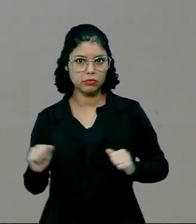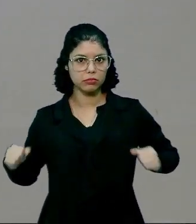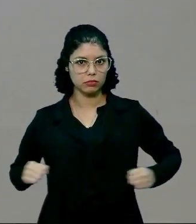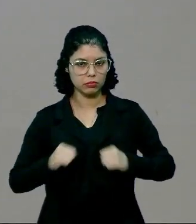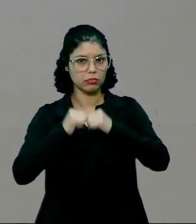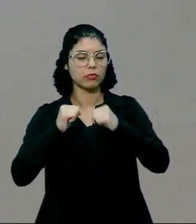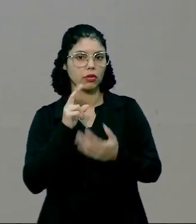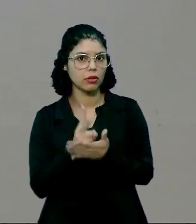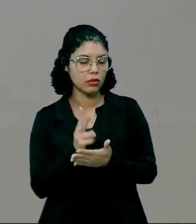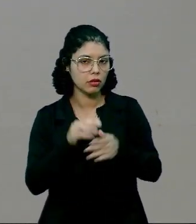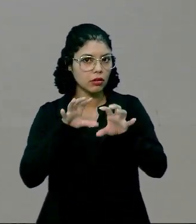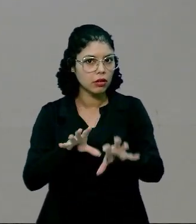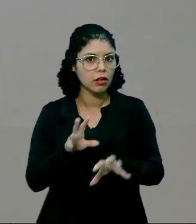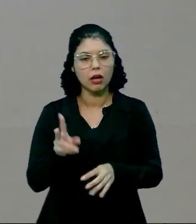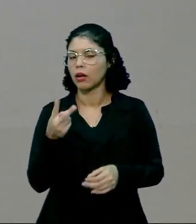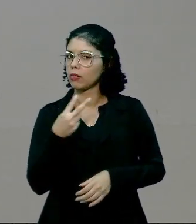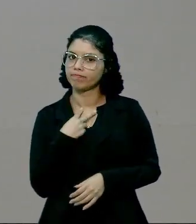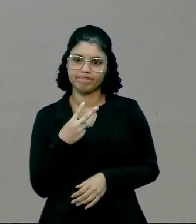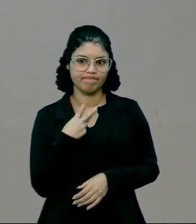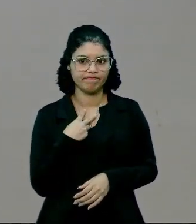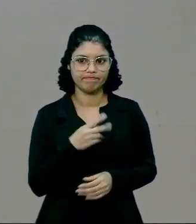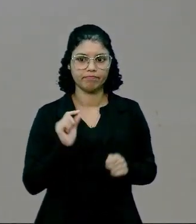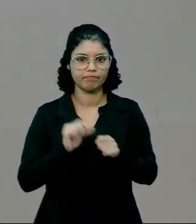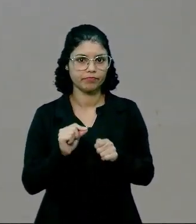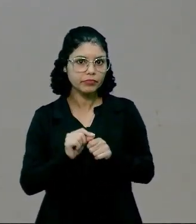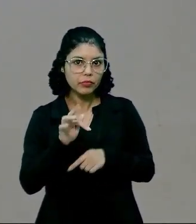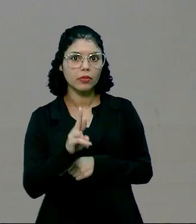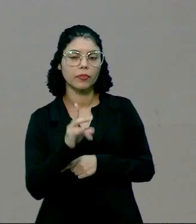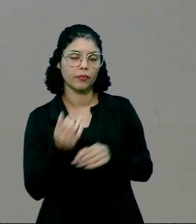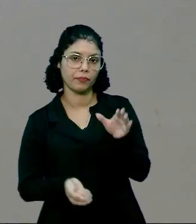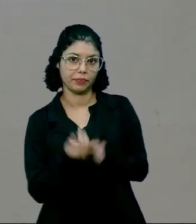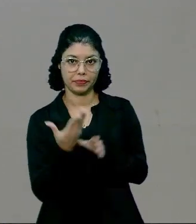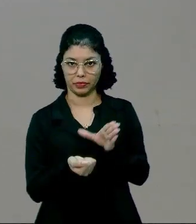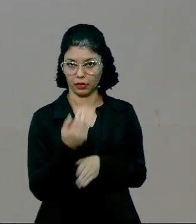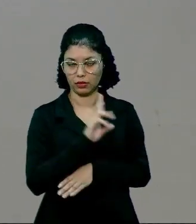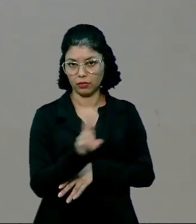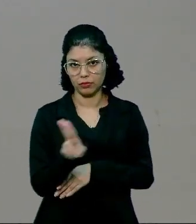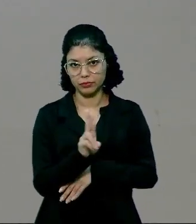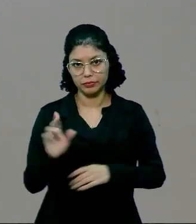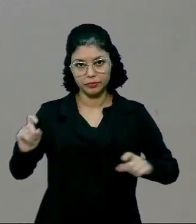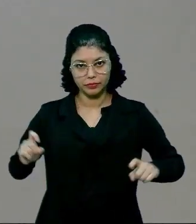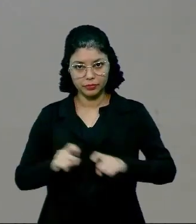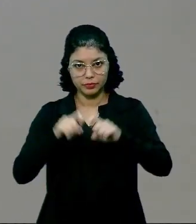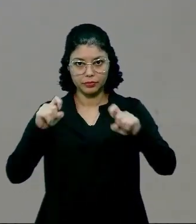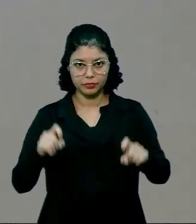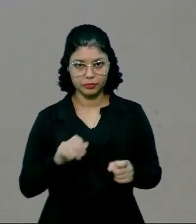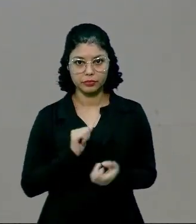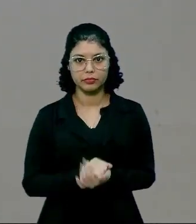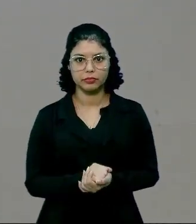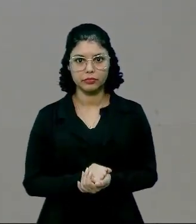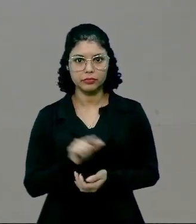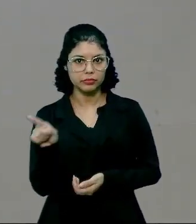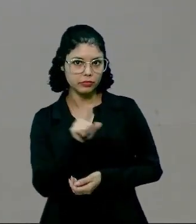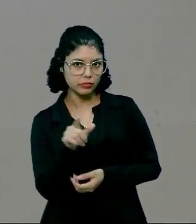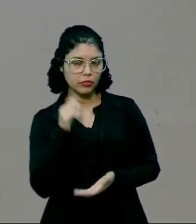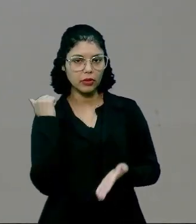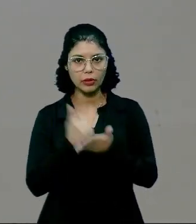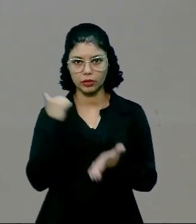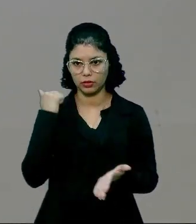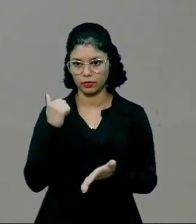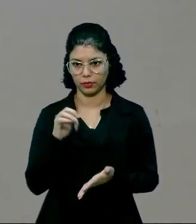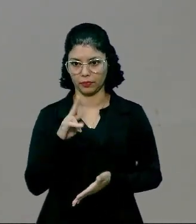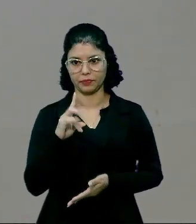e mesmo assim podem não formar produto então quando isso acontecer o nome dessa colisão será uma colisão não efetiva